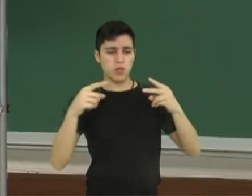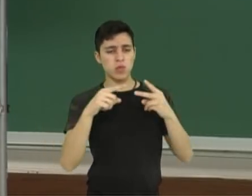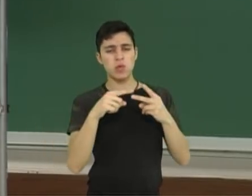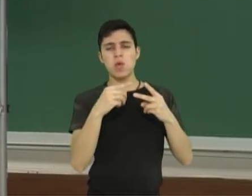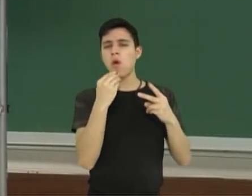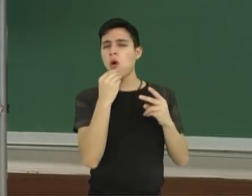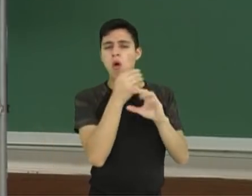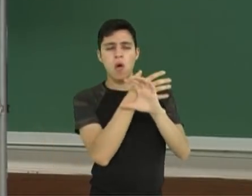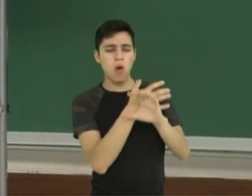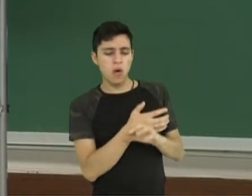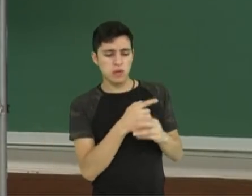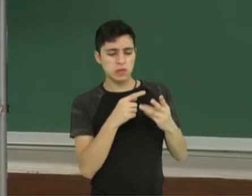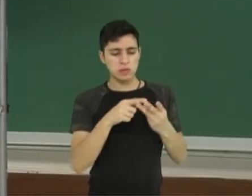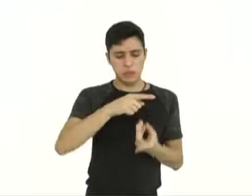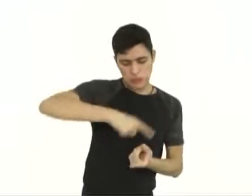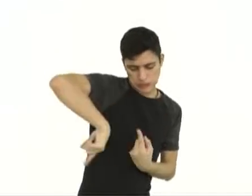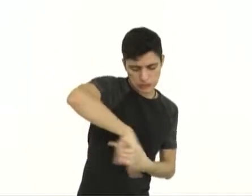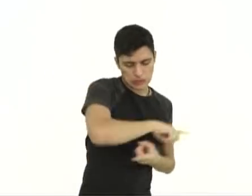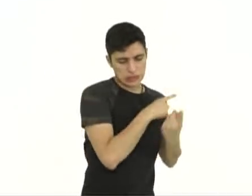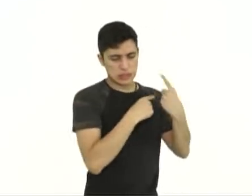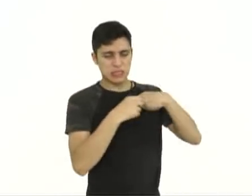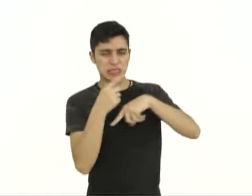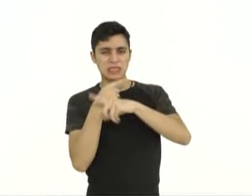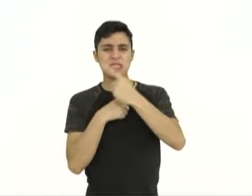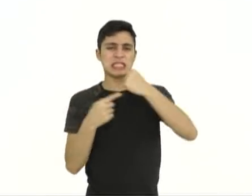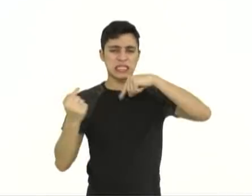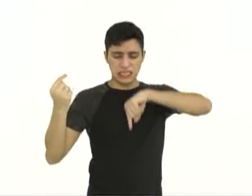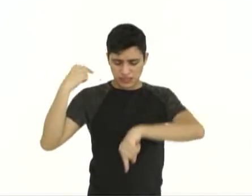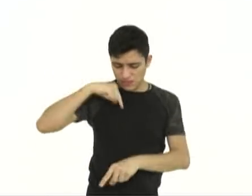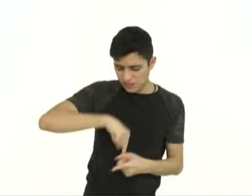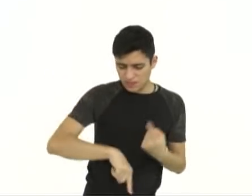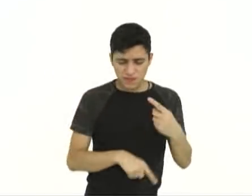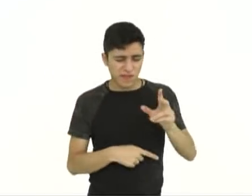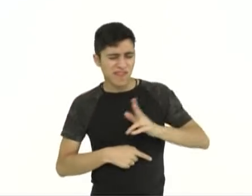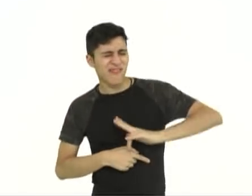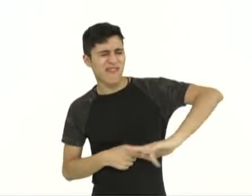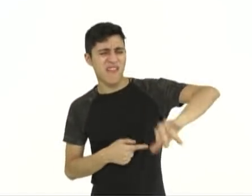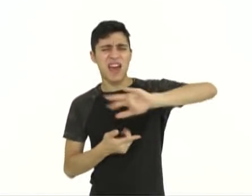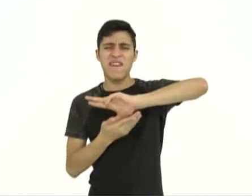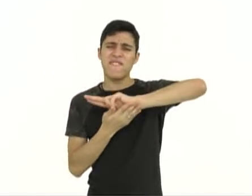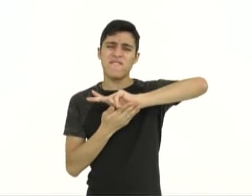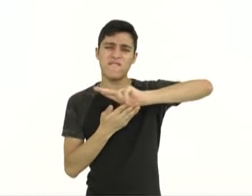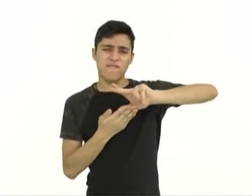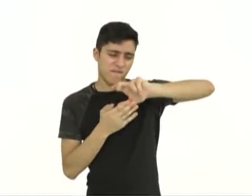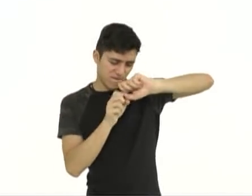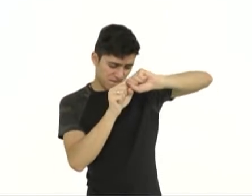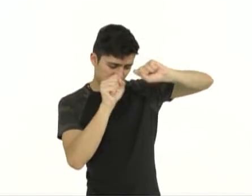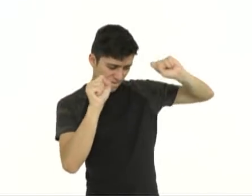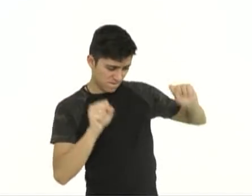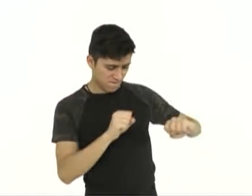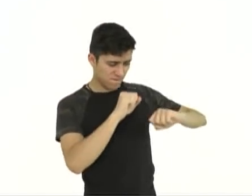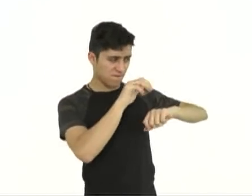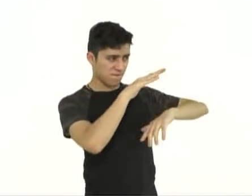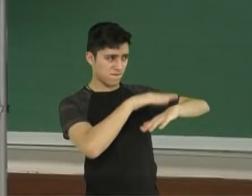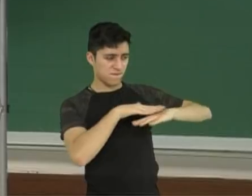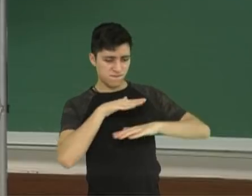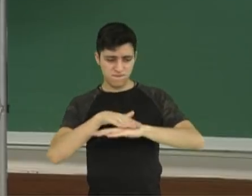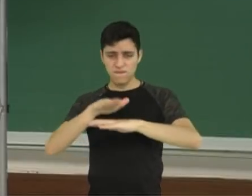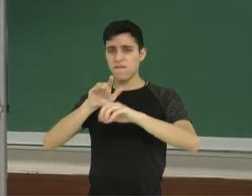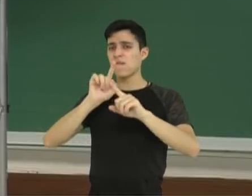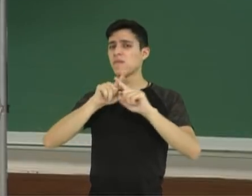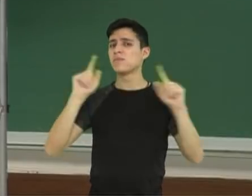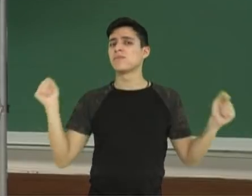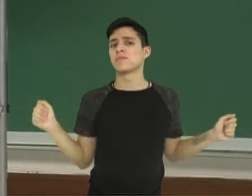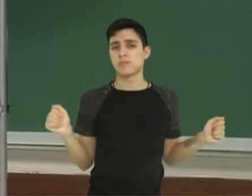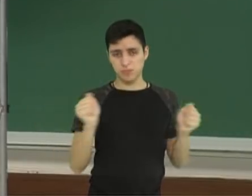tenho o sistema circulatório, vários sistemas, todos trabalhando individualmente, mas numa